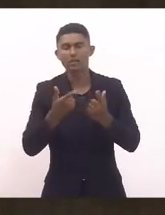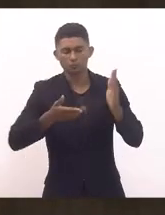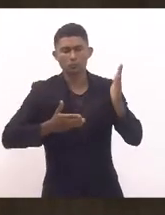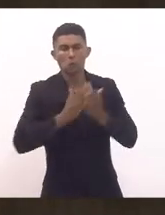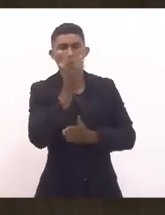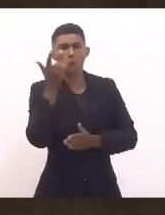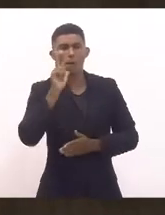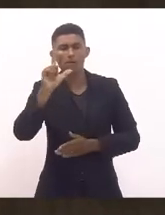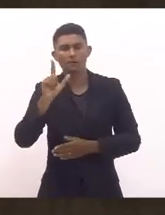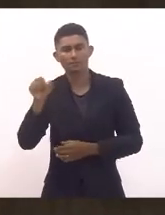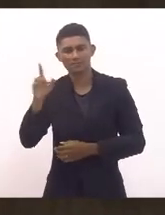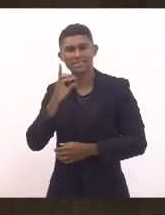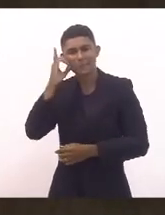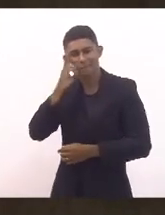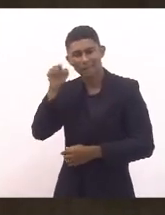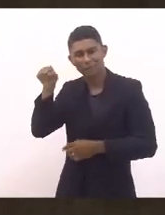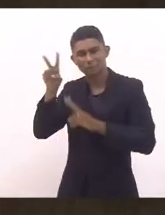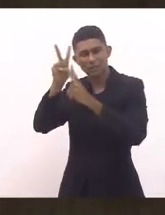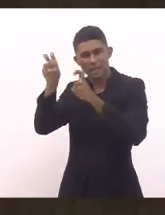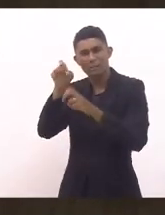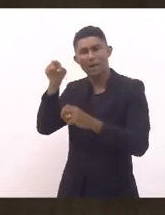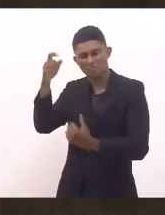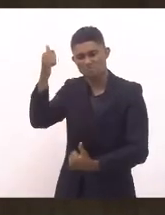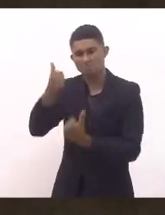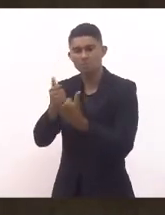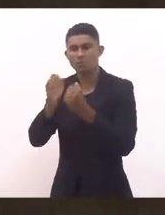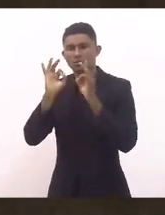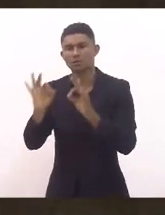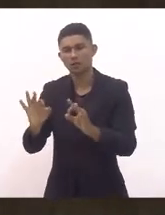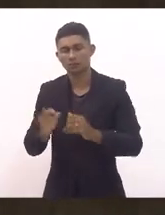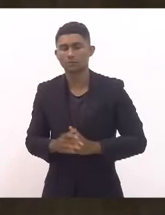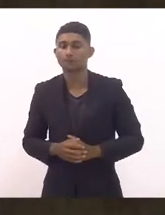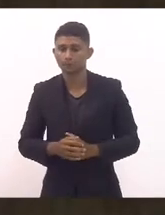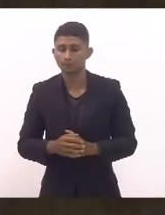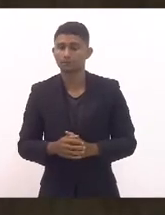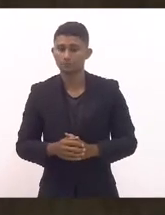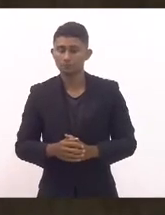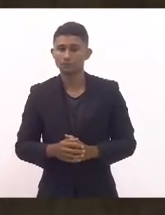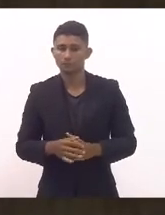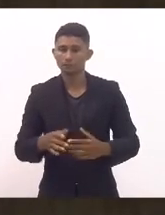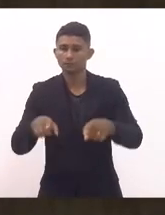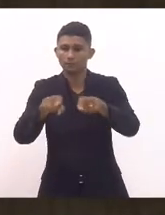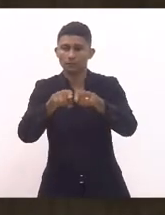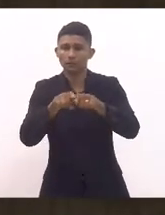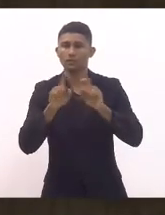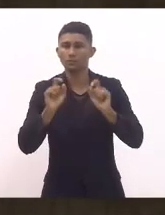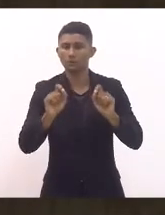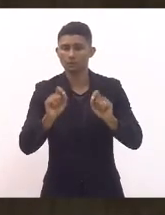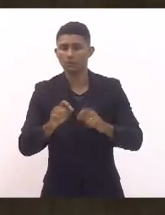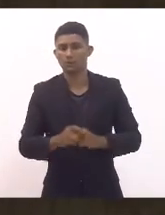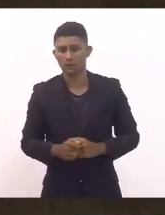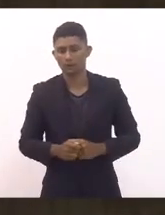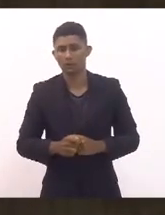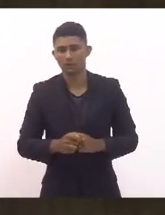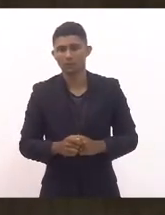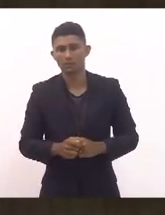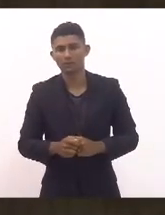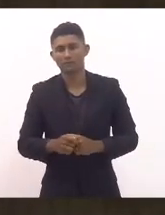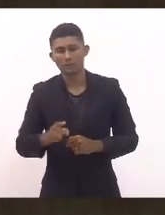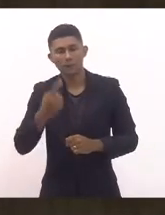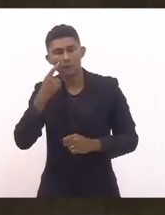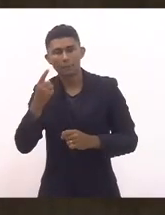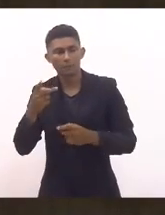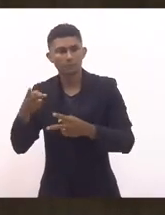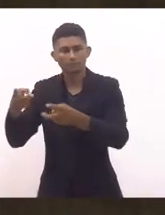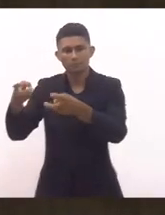aqui esse tema de maneira muito concreta, mas até, senhora presidenta, a percepção de